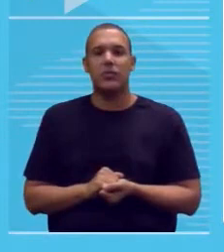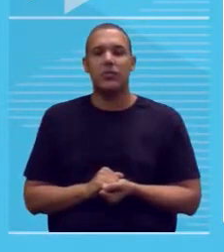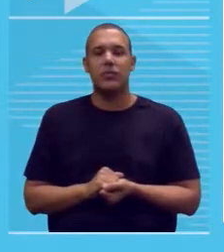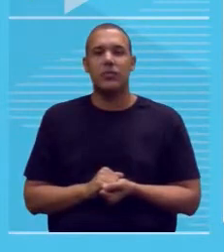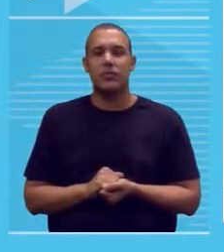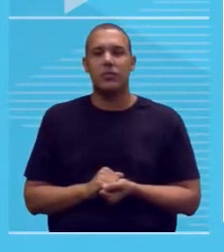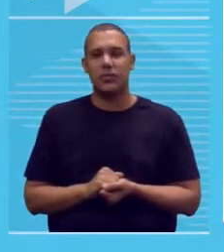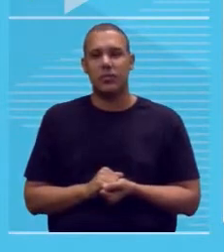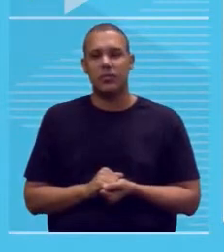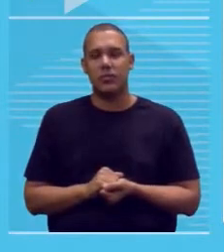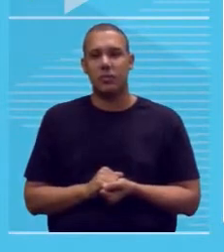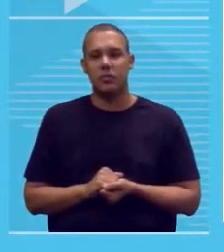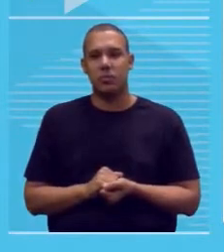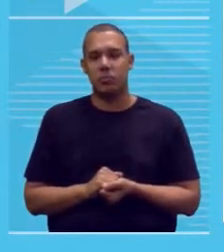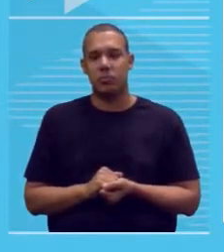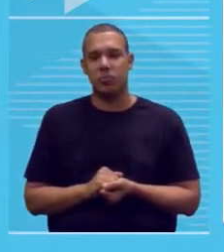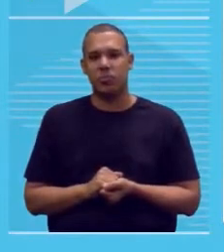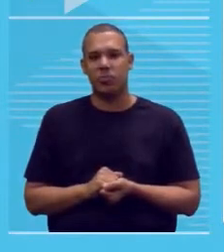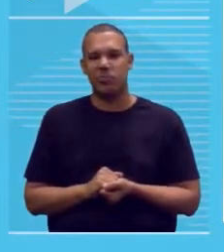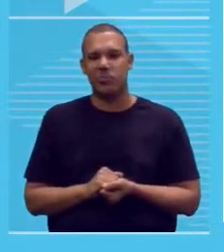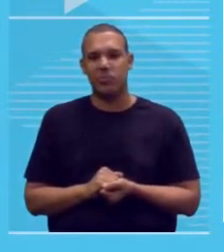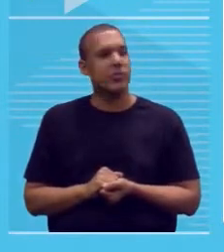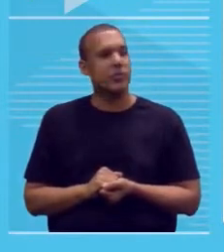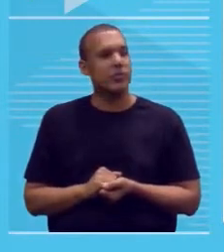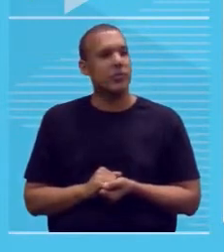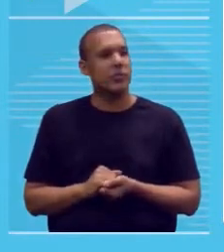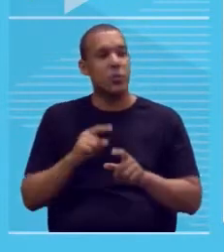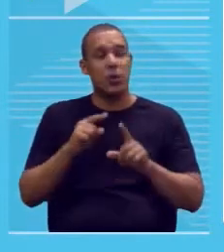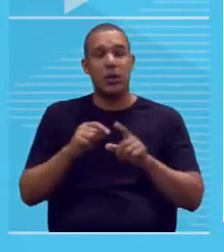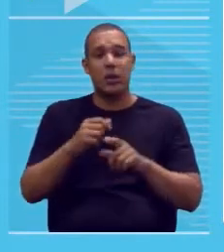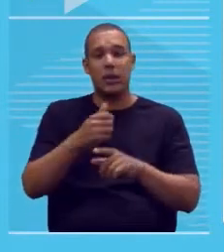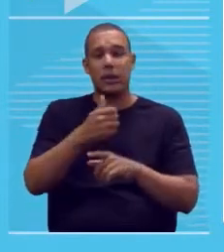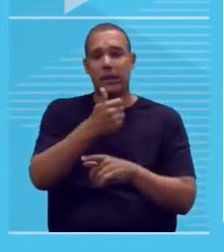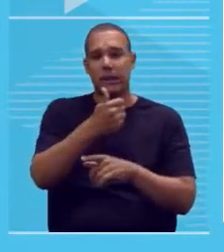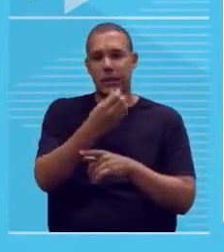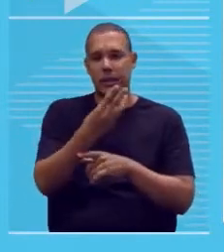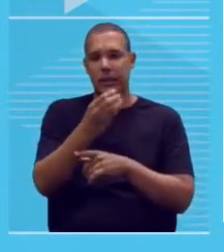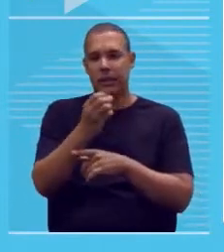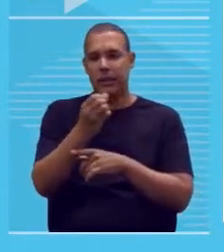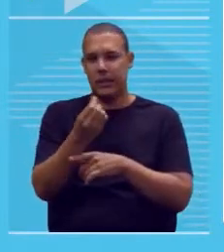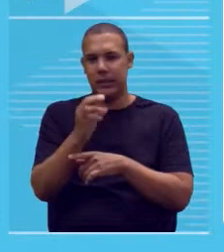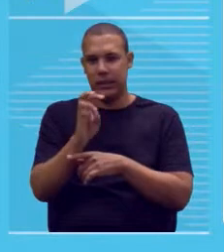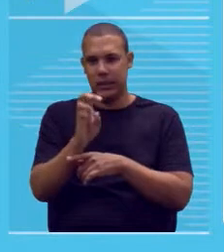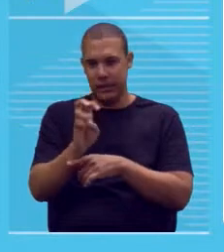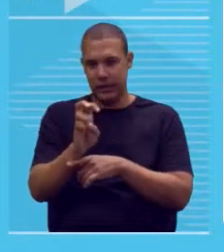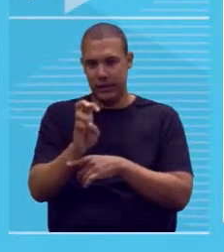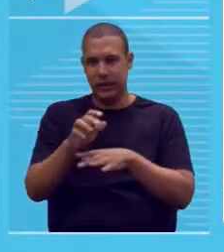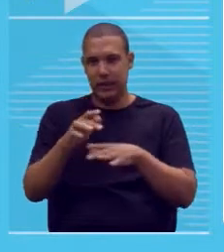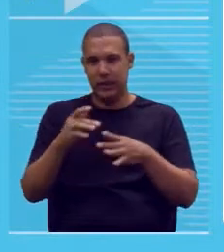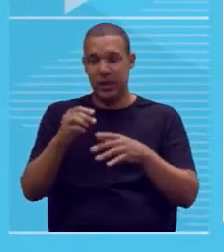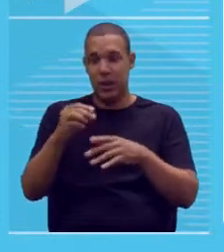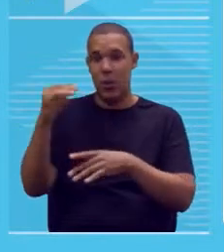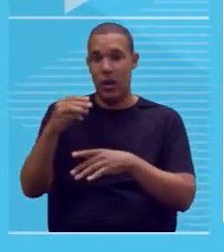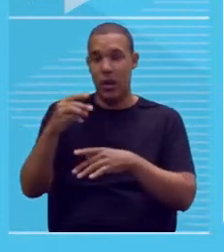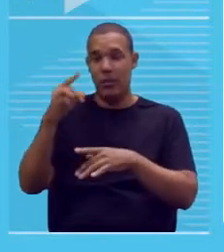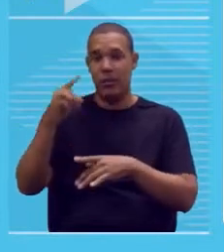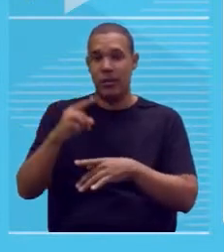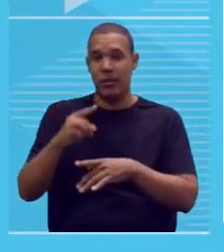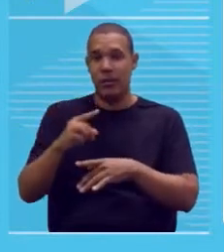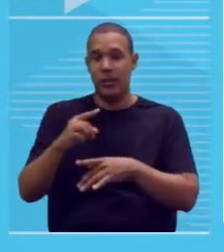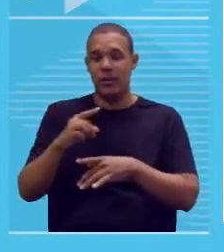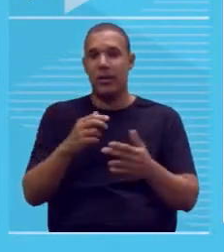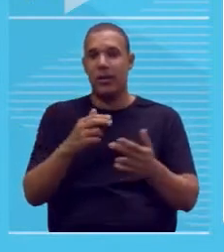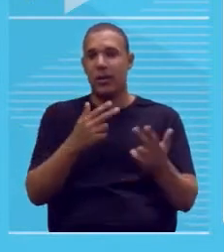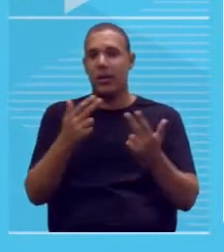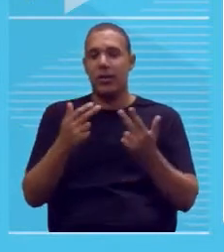eu posso dizer que se o ângulo é 135, o coeficiente angular ele é igual à tangente